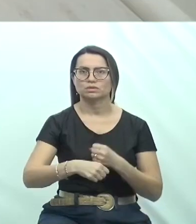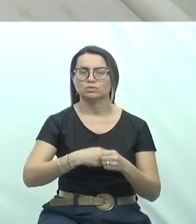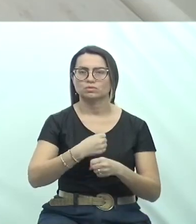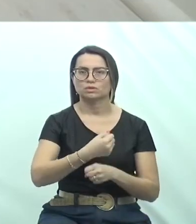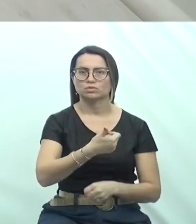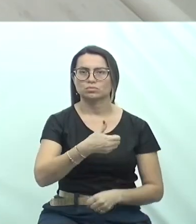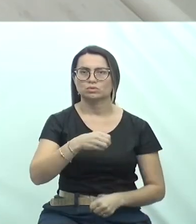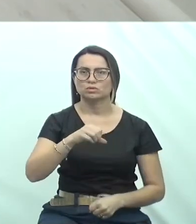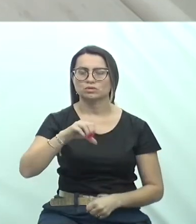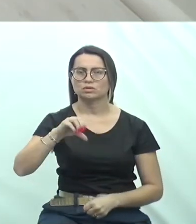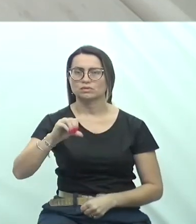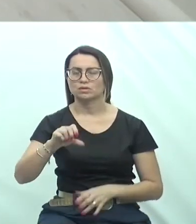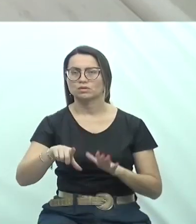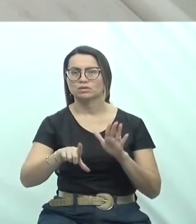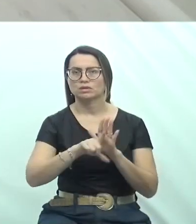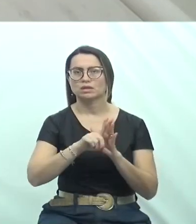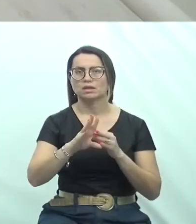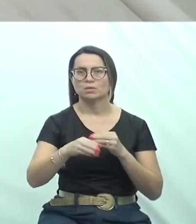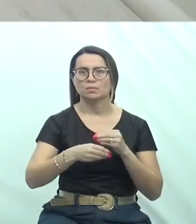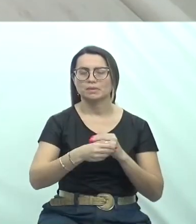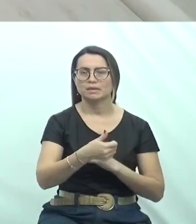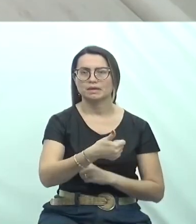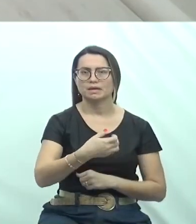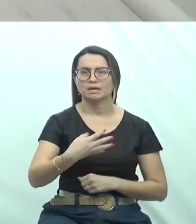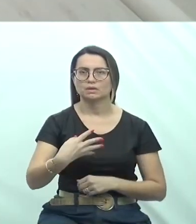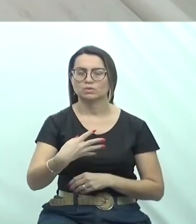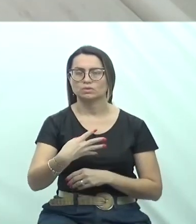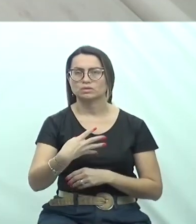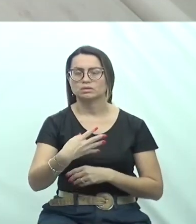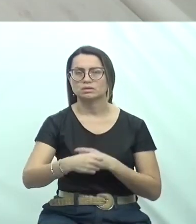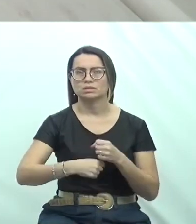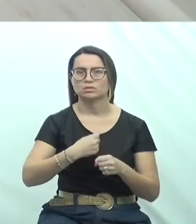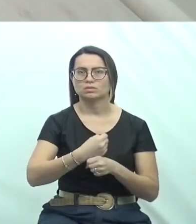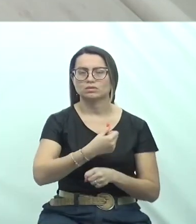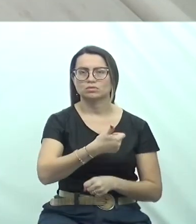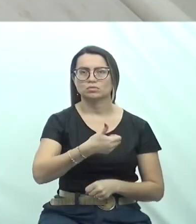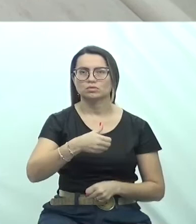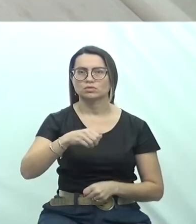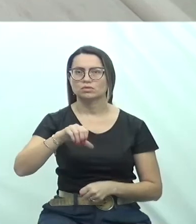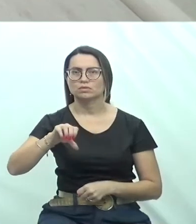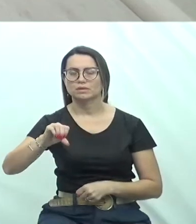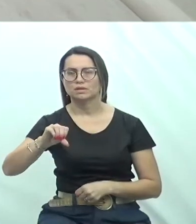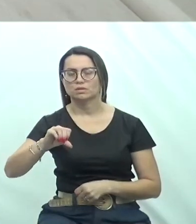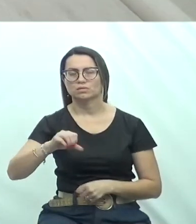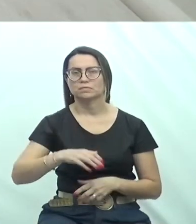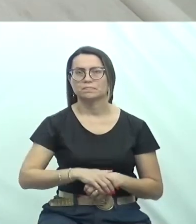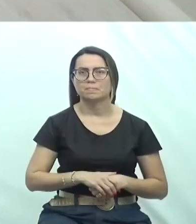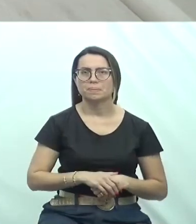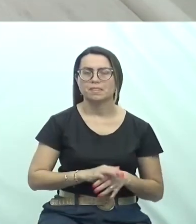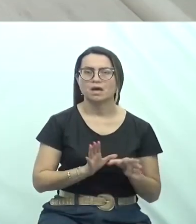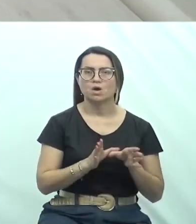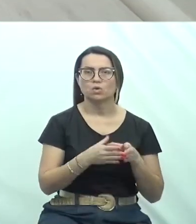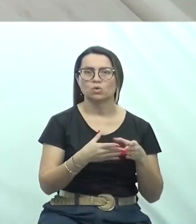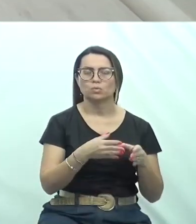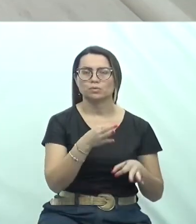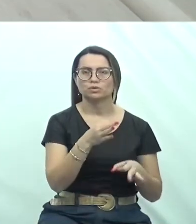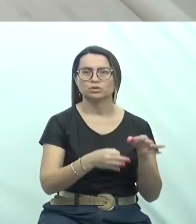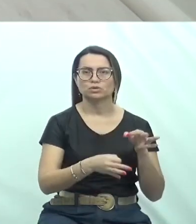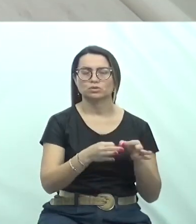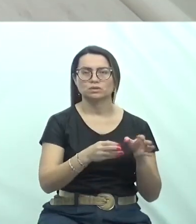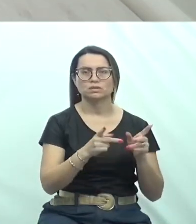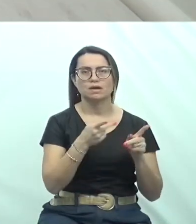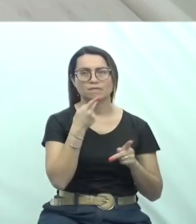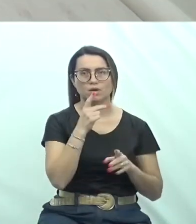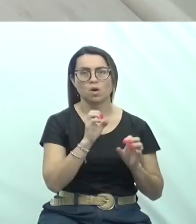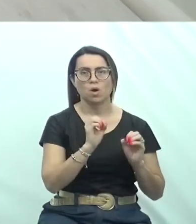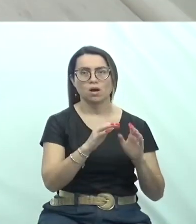12/99 e da Lei Complementar número 14/99 e das outras providências. A Comissão de Constituição, Justiça e Redação